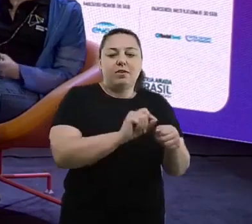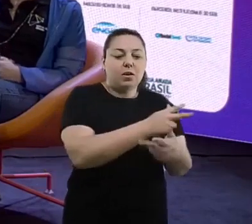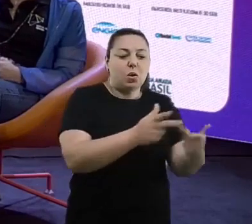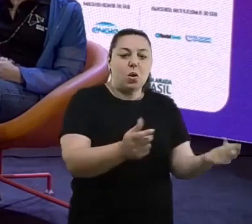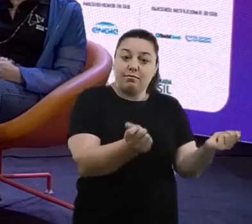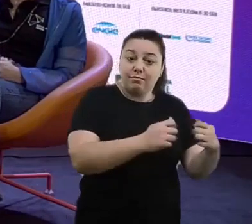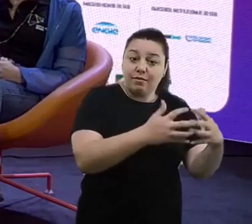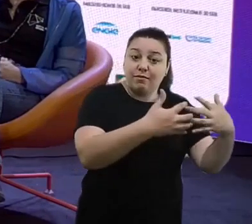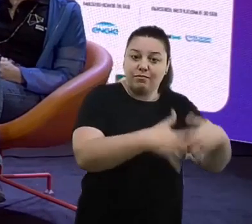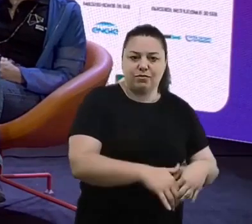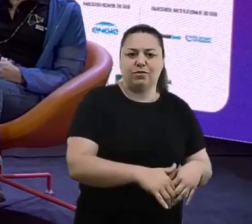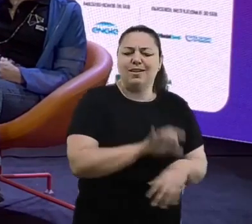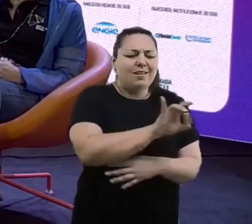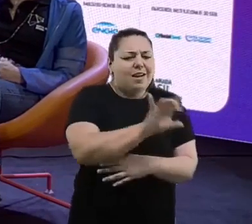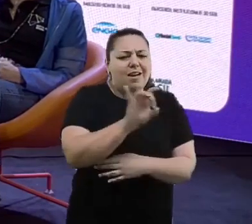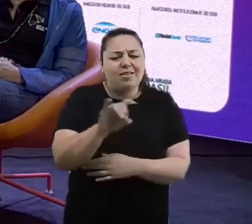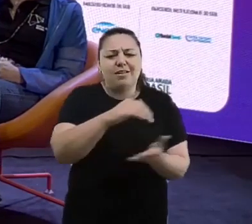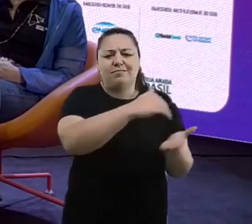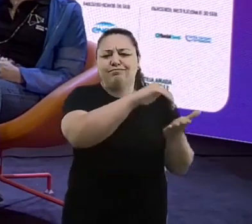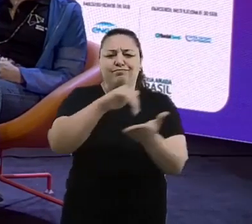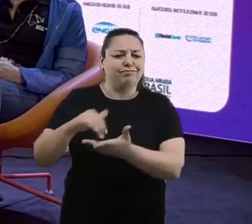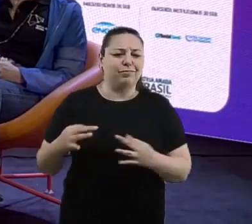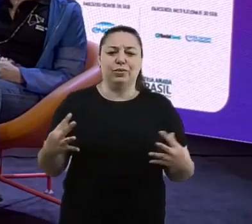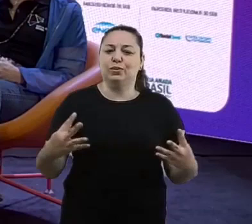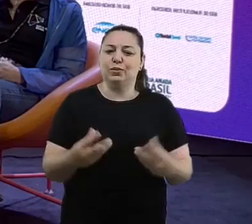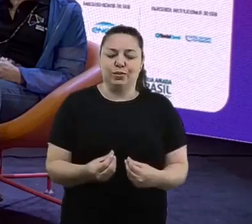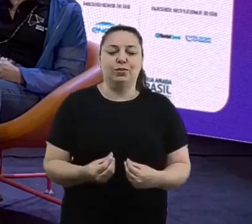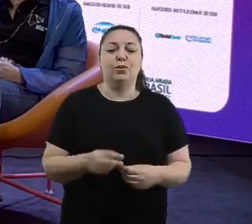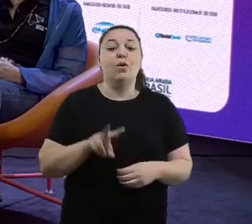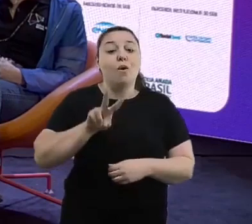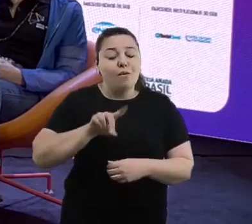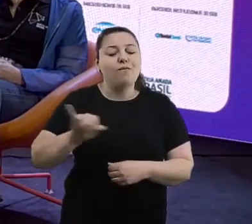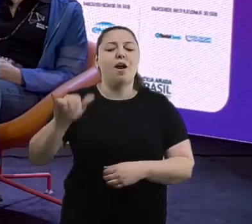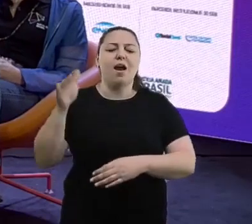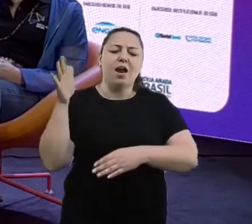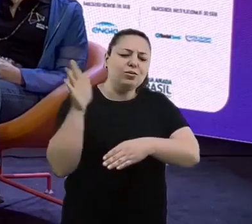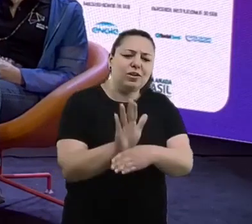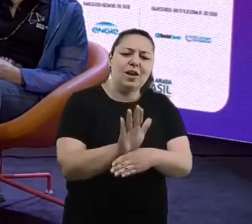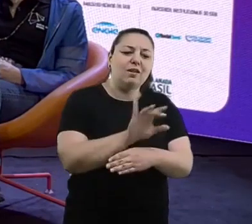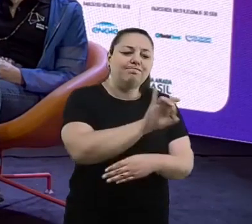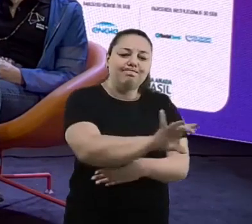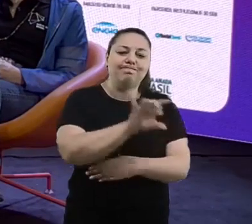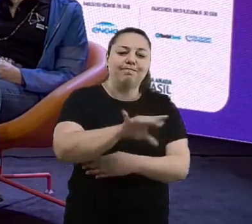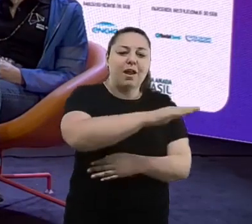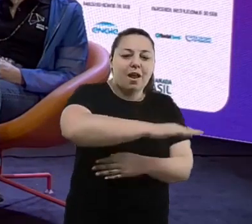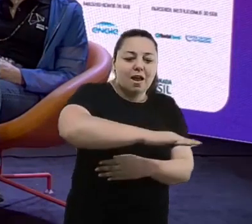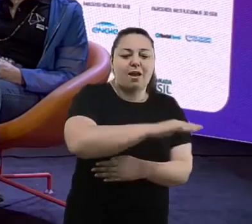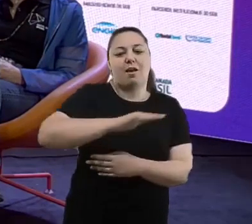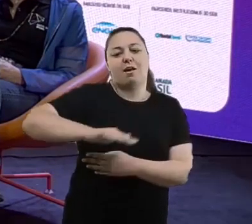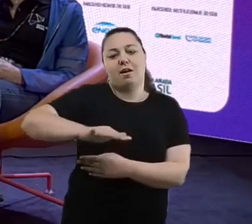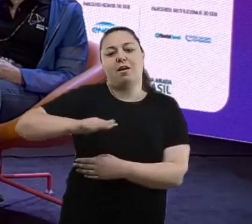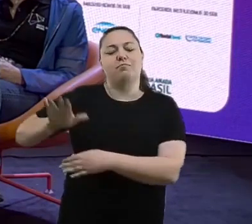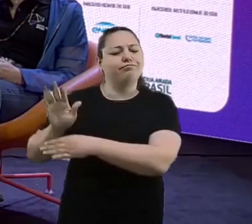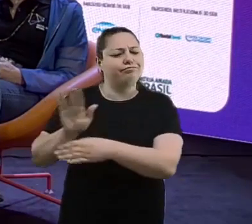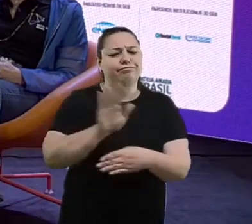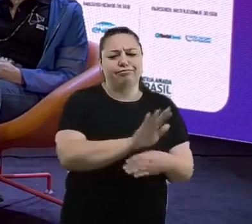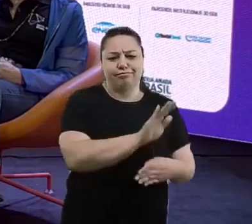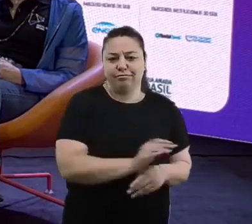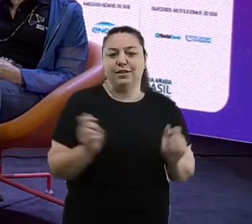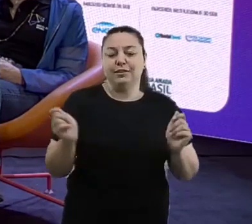uma das secretarias, né, isso vai ajudar cada área, meio dentro das secretarias finalísticas, a poder acompanhar melhor, se